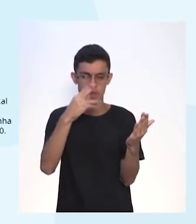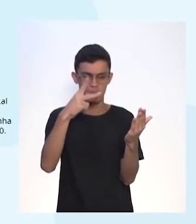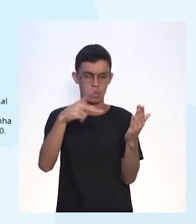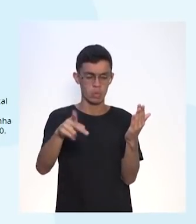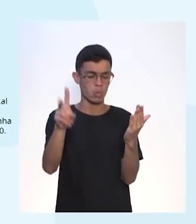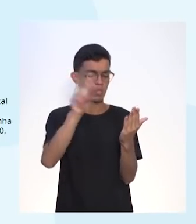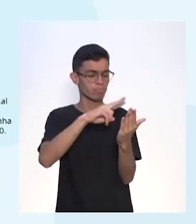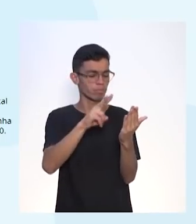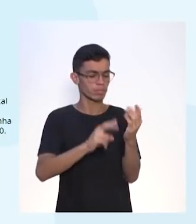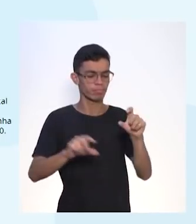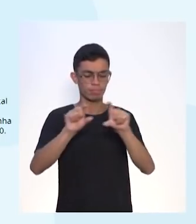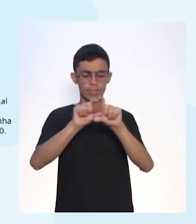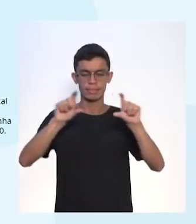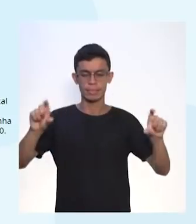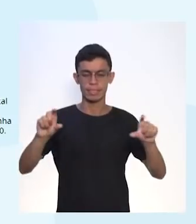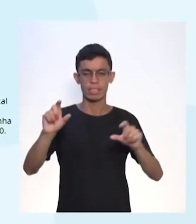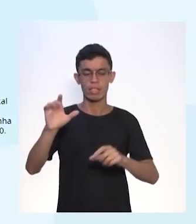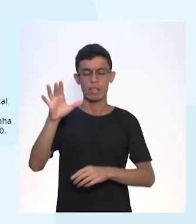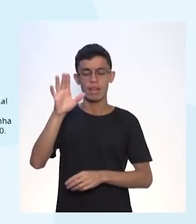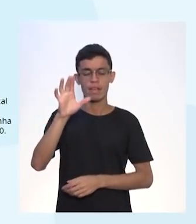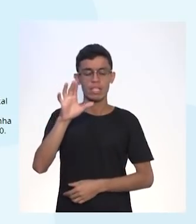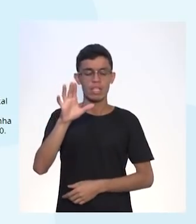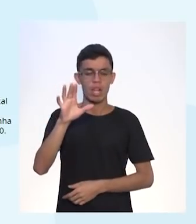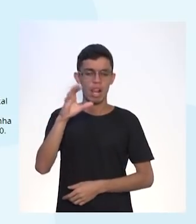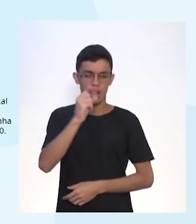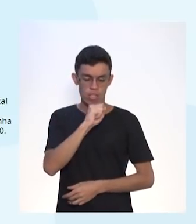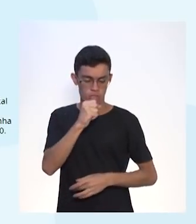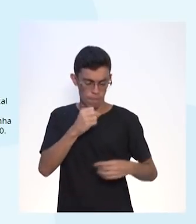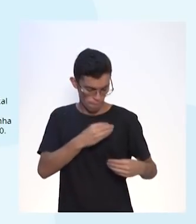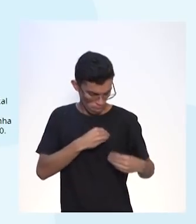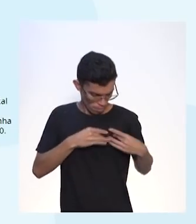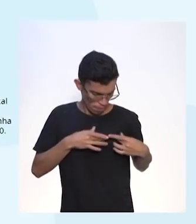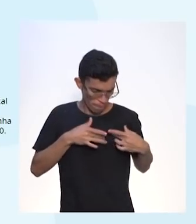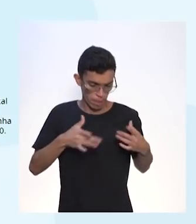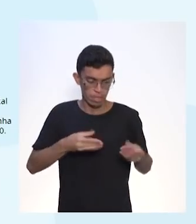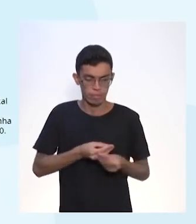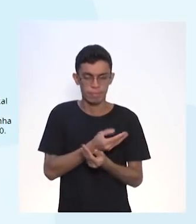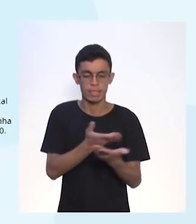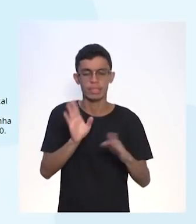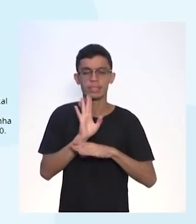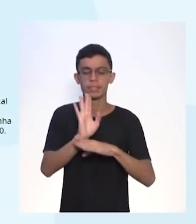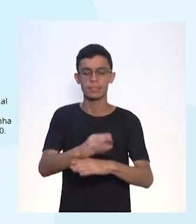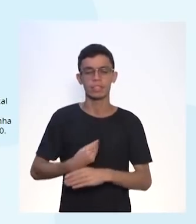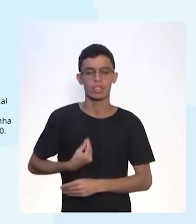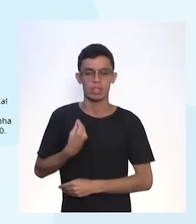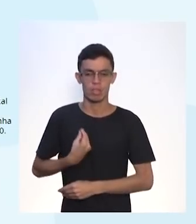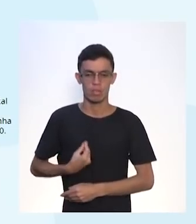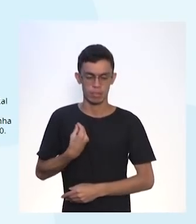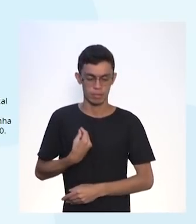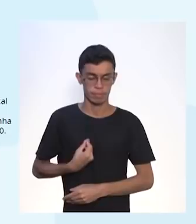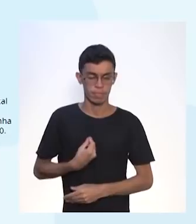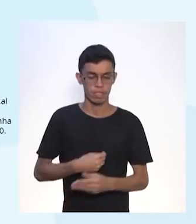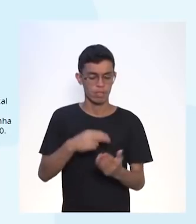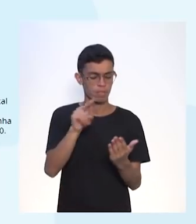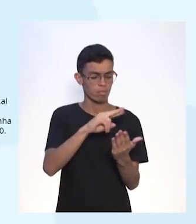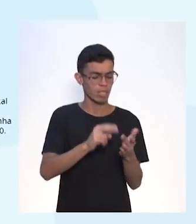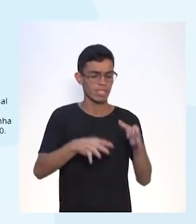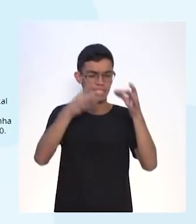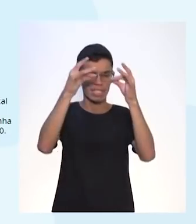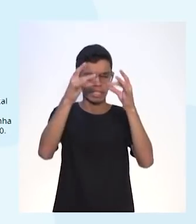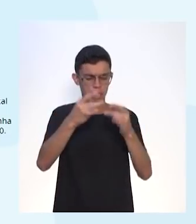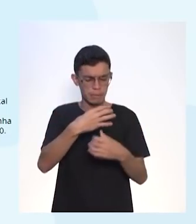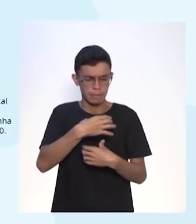frase "Doe leite materno, alimente a vida" e descreva as percepções e ou